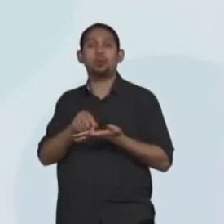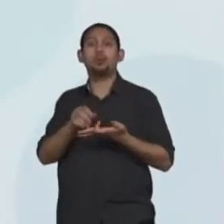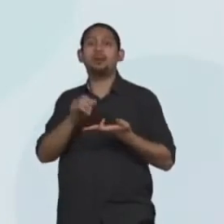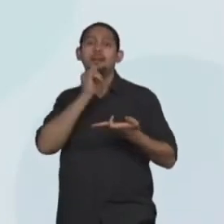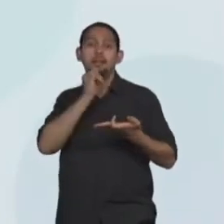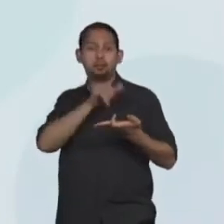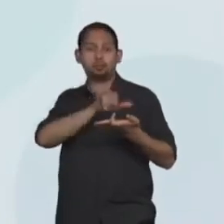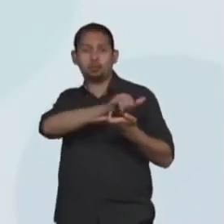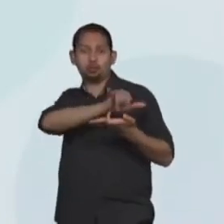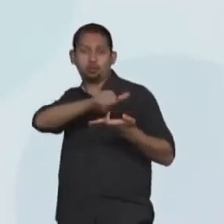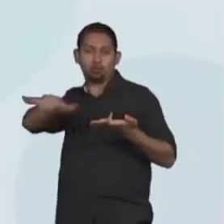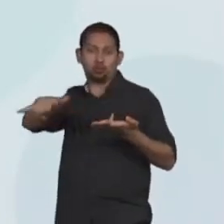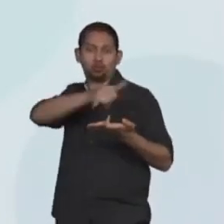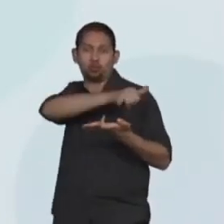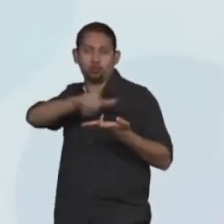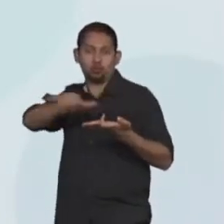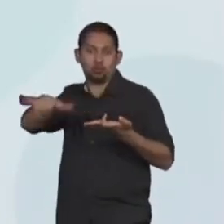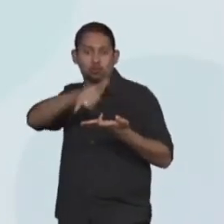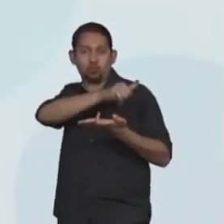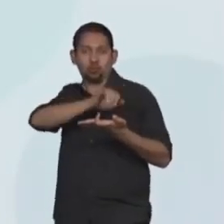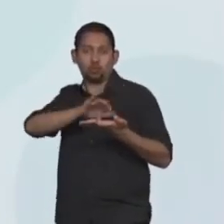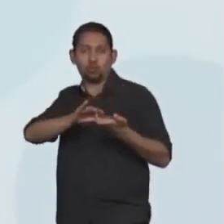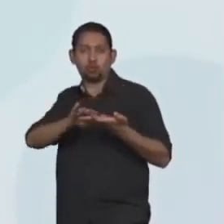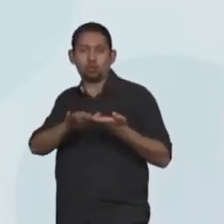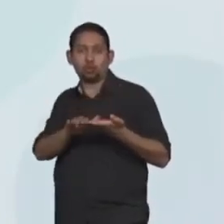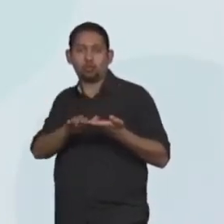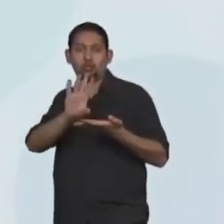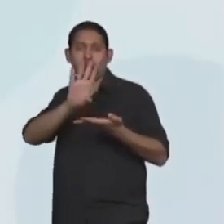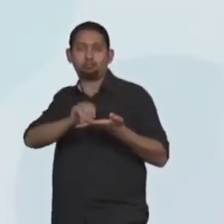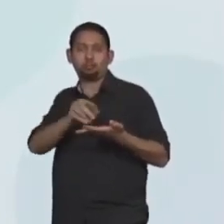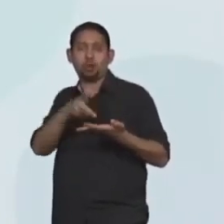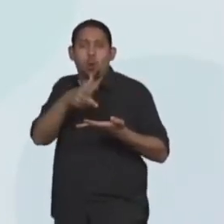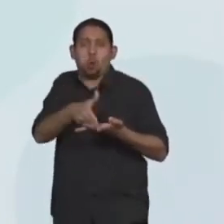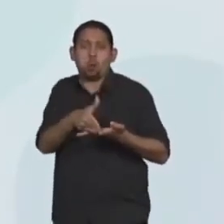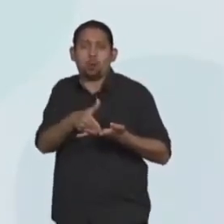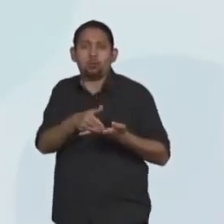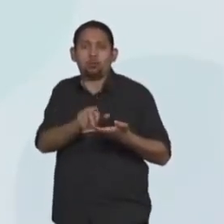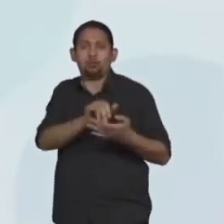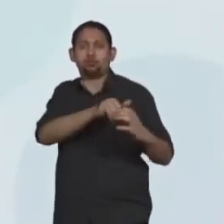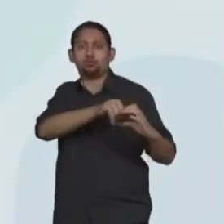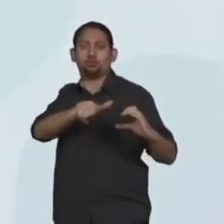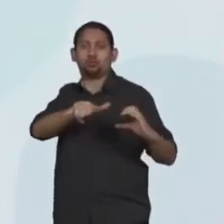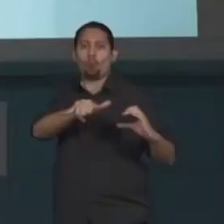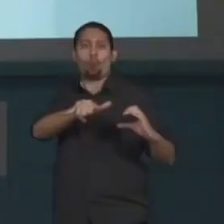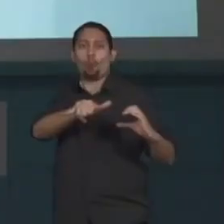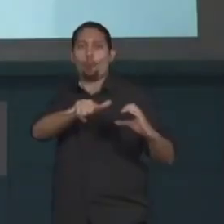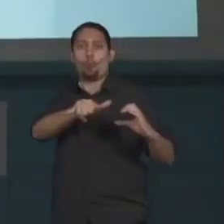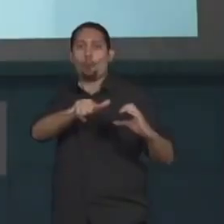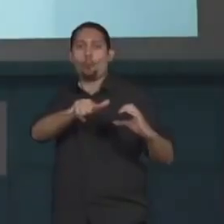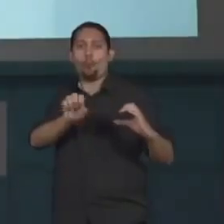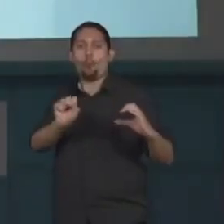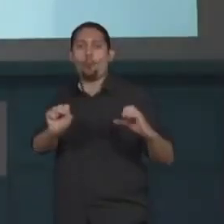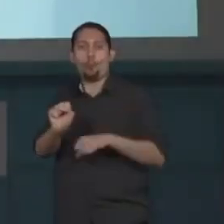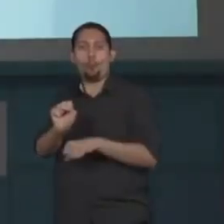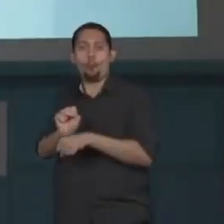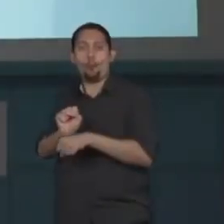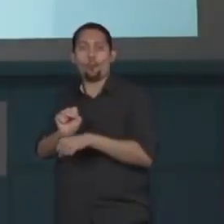corrente elétrica. Então, é o botão liga e desliga que eu comentei com vocês. Se ele estiver